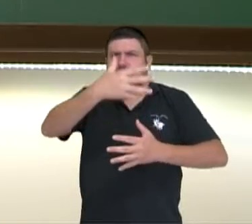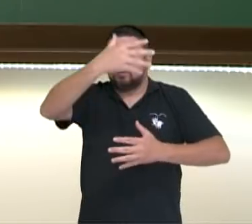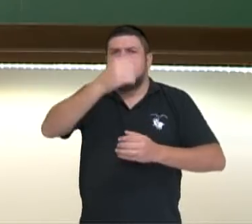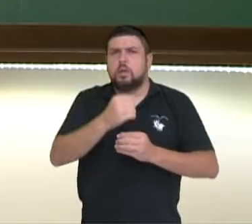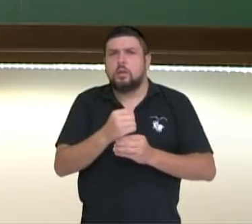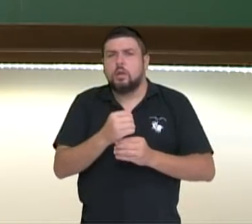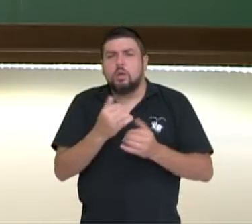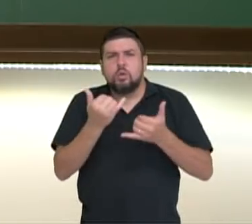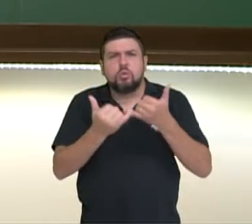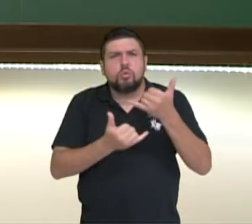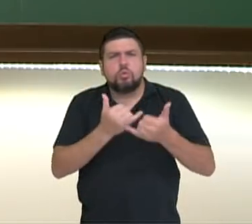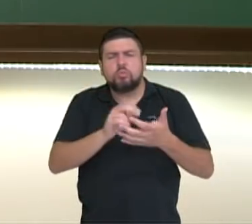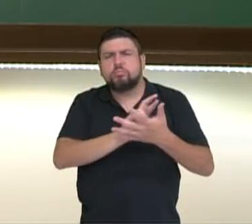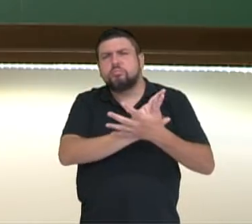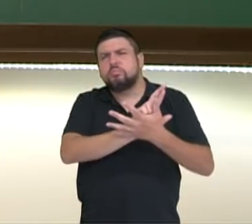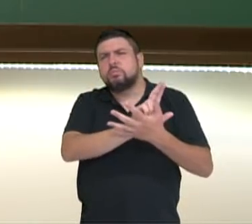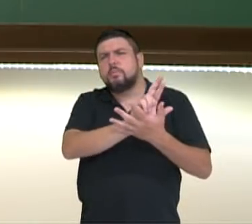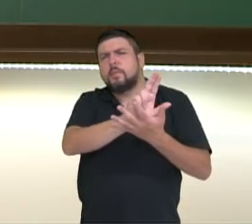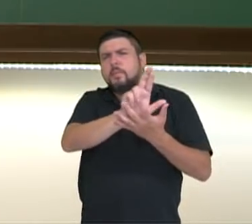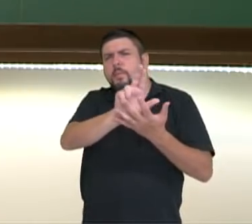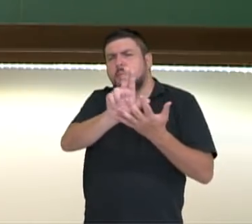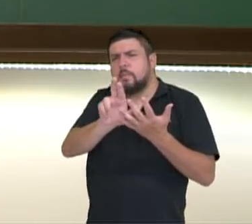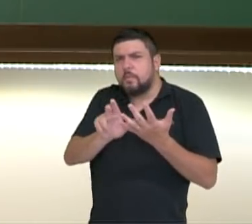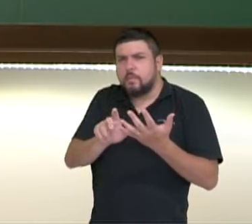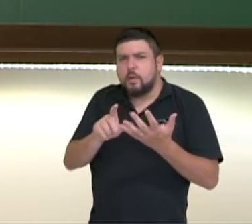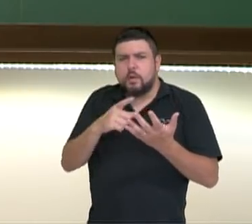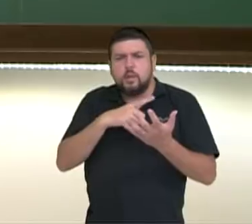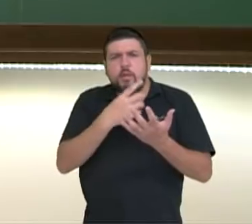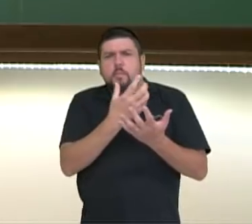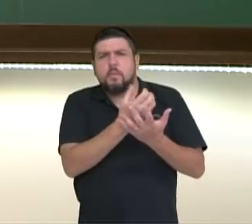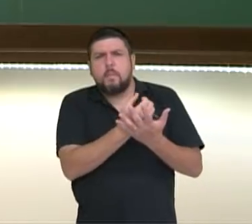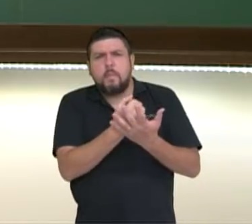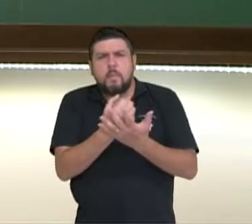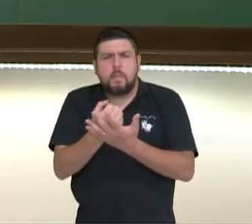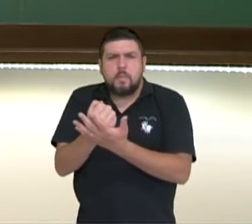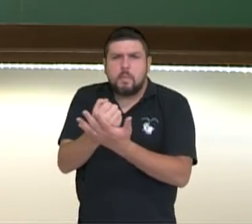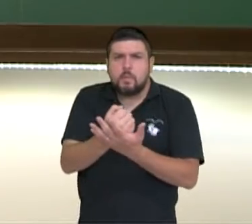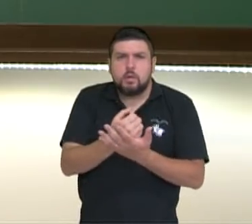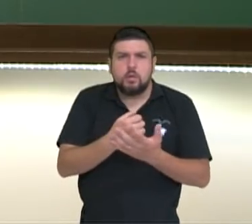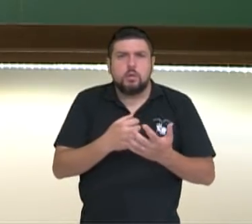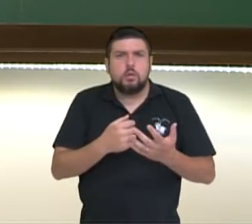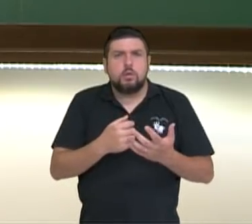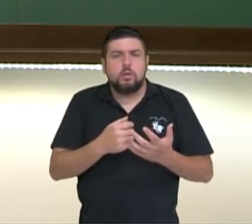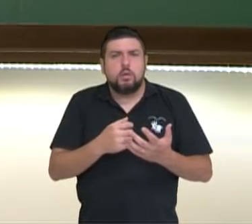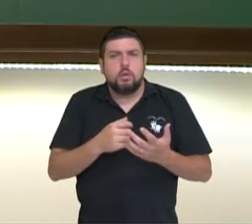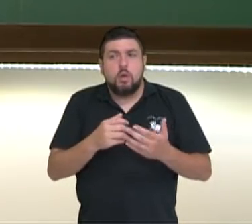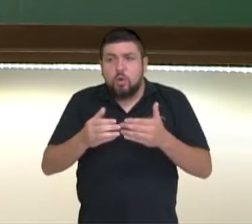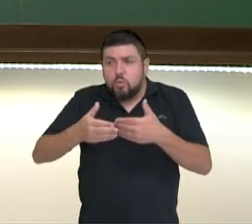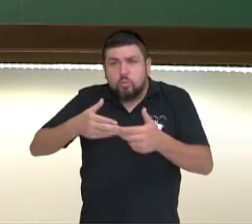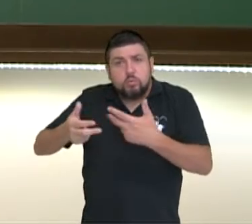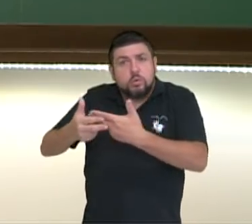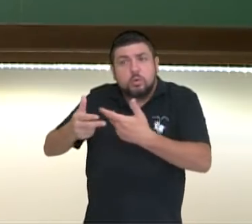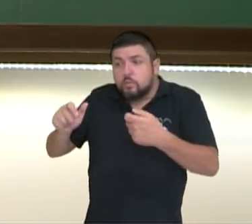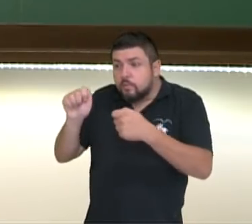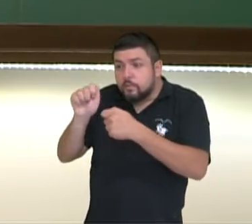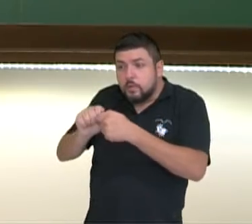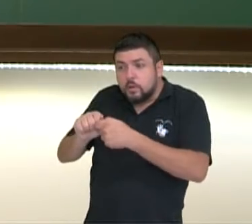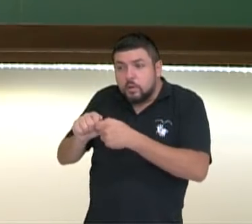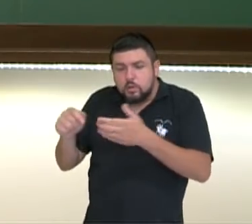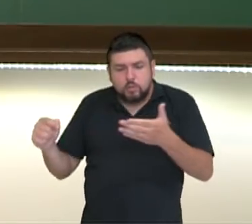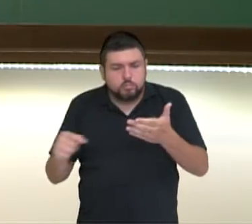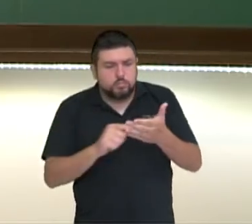alternativas ali, né? Inúmeros aplicativos. Para tudo que você pensar, quase hoje existe um aplicativo.